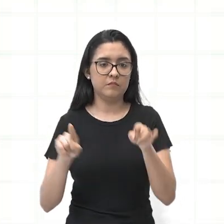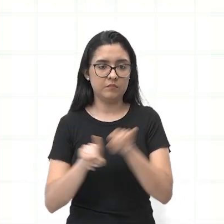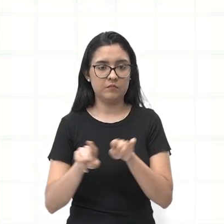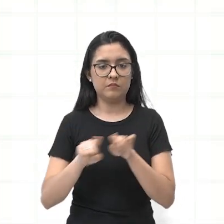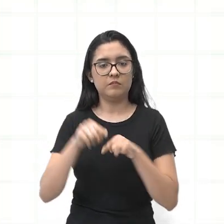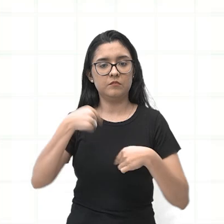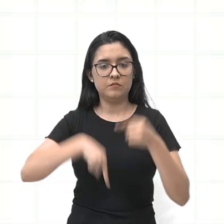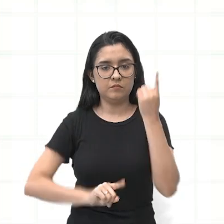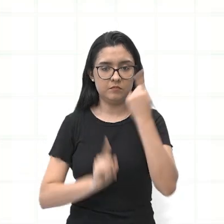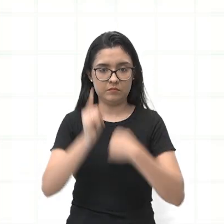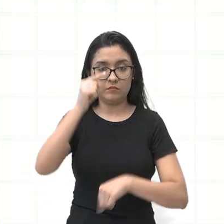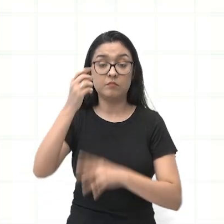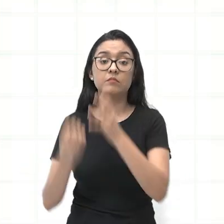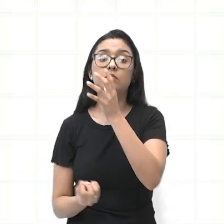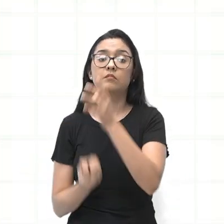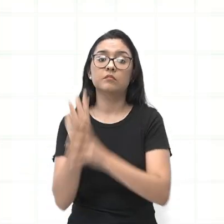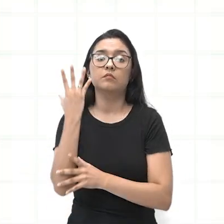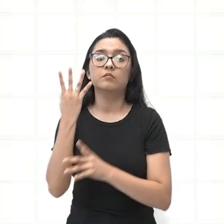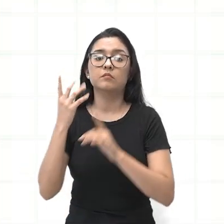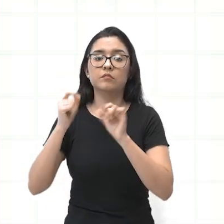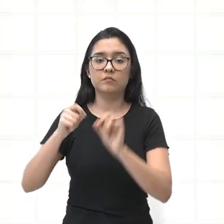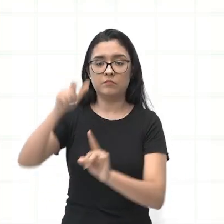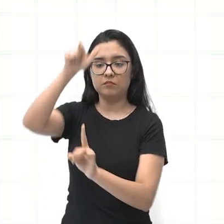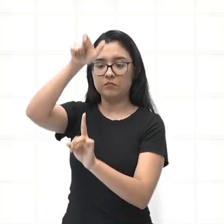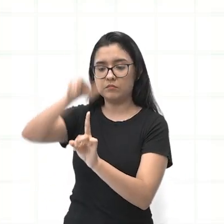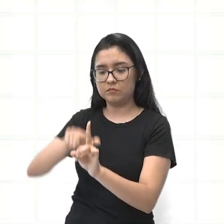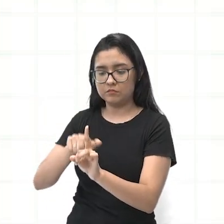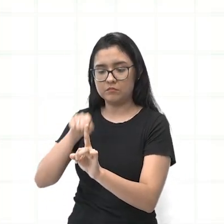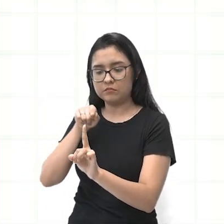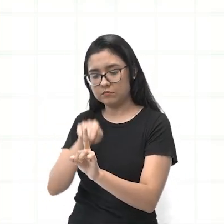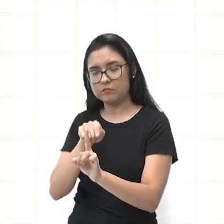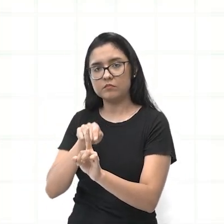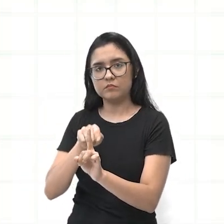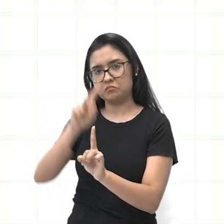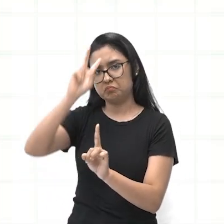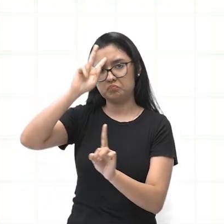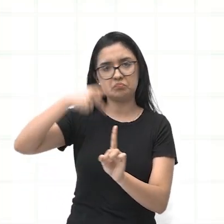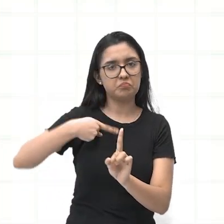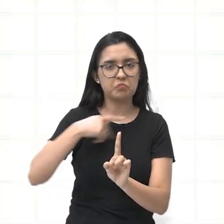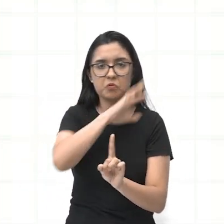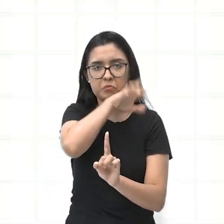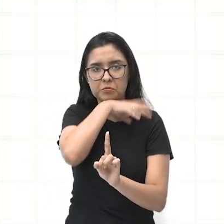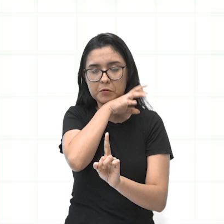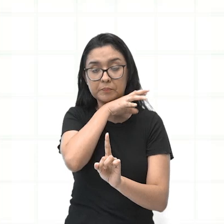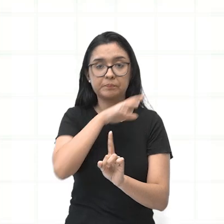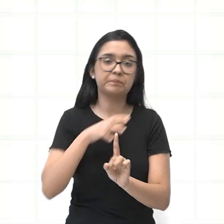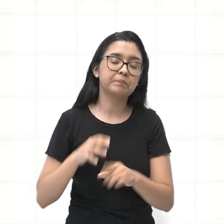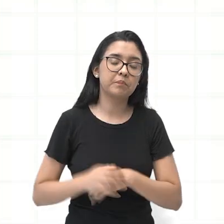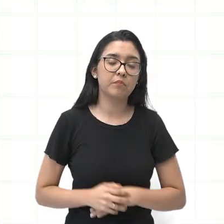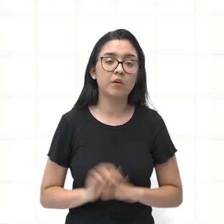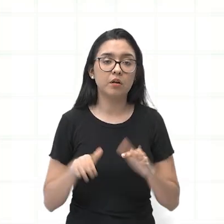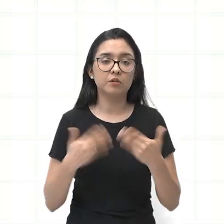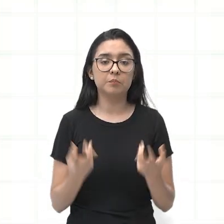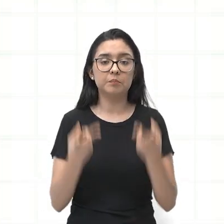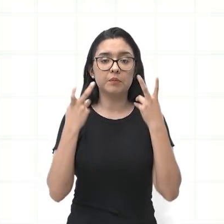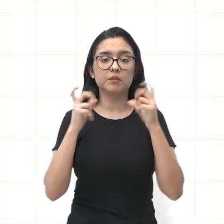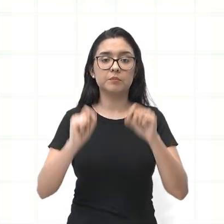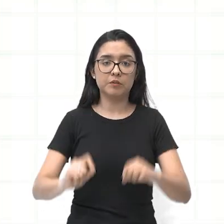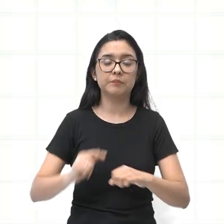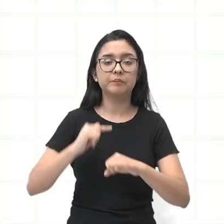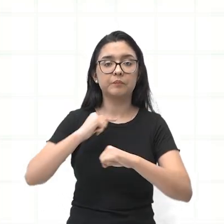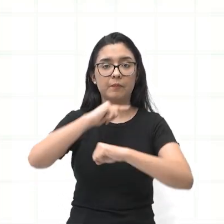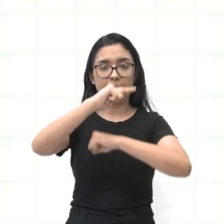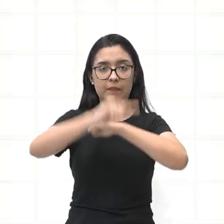assim um indivíduo, certo? E aí nós vemos que o